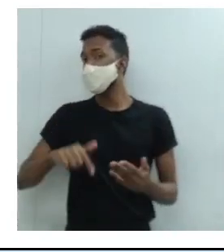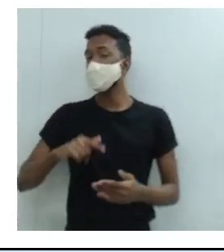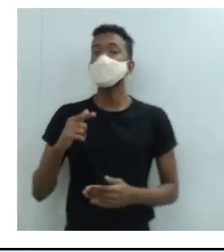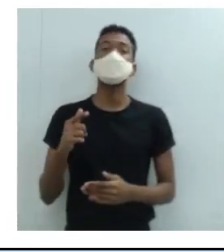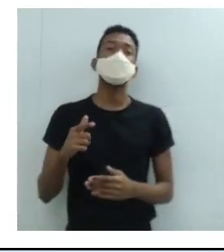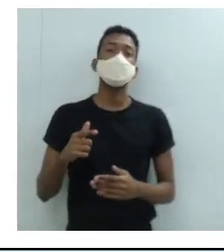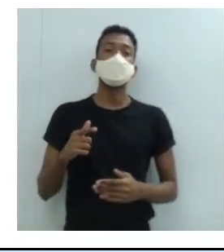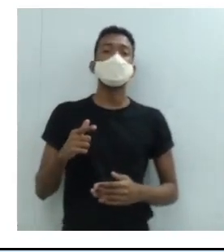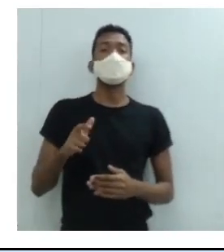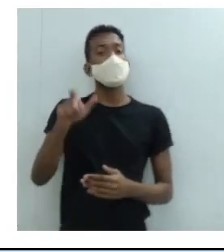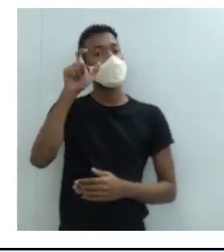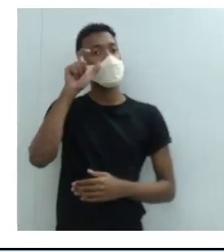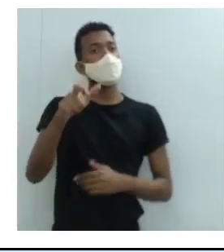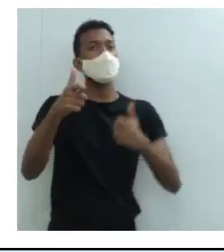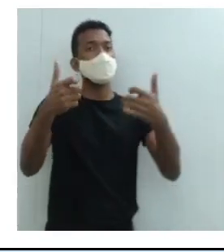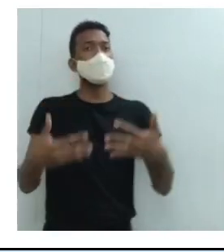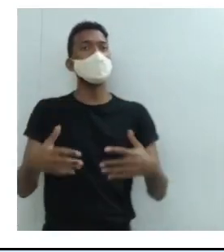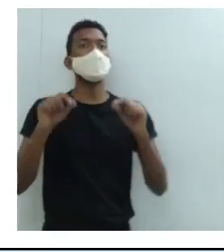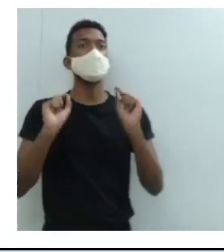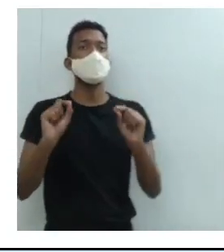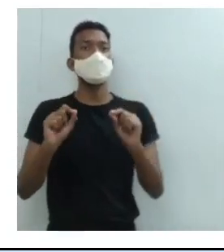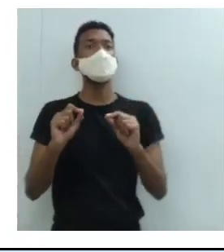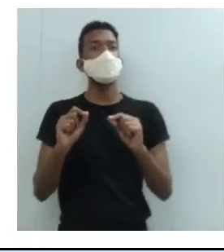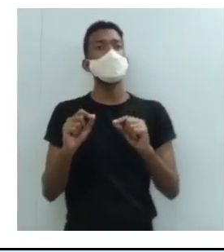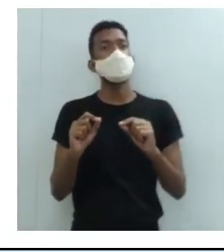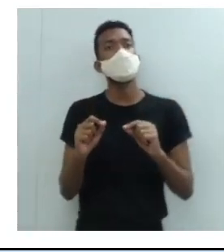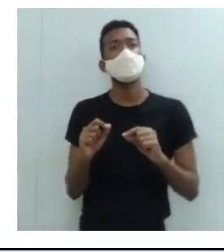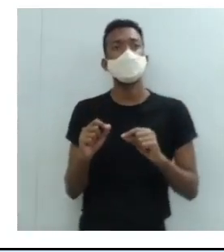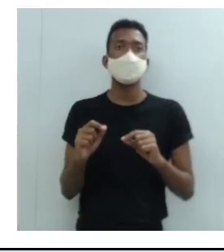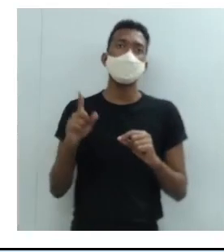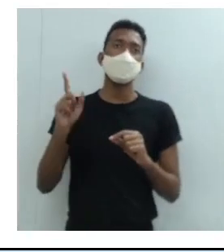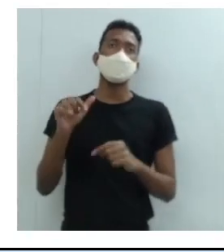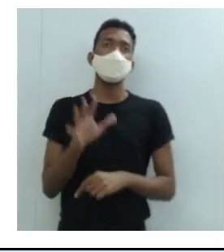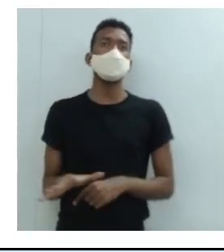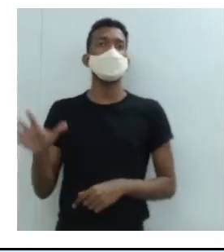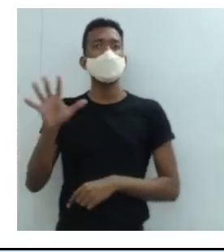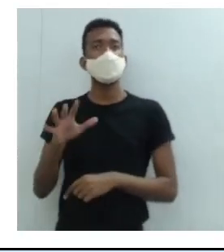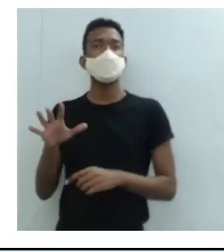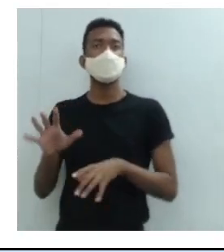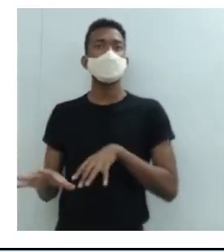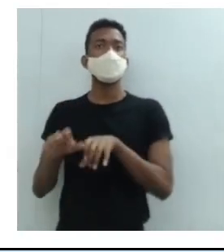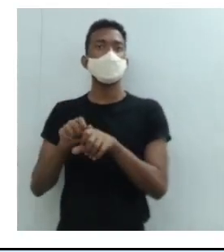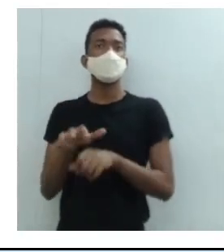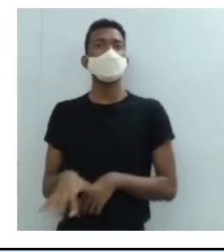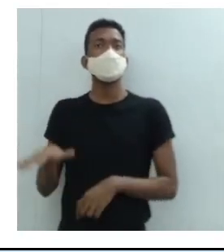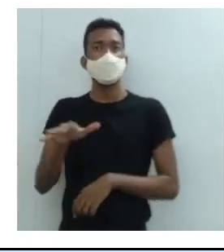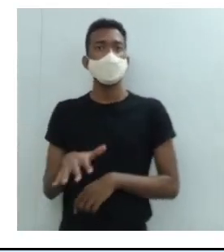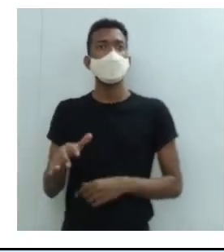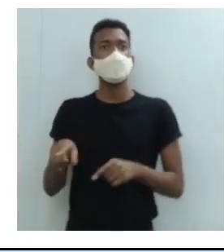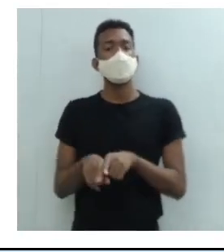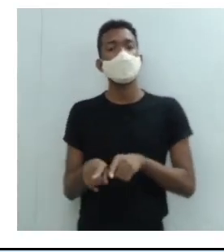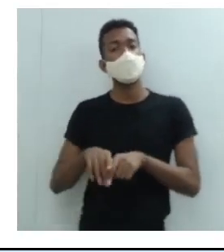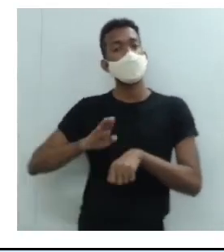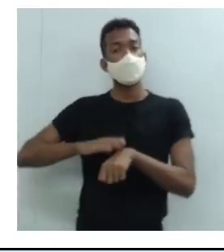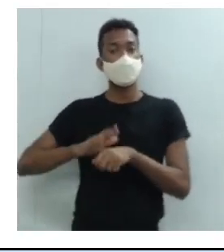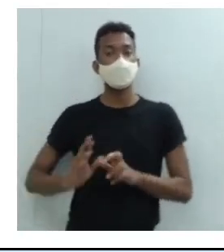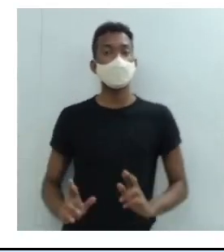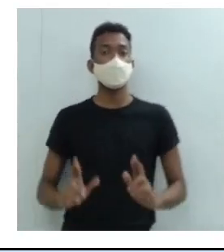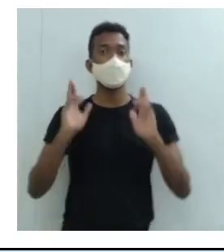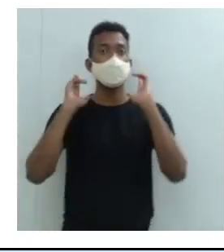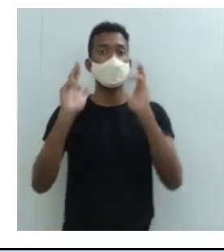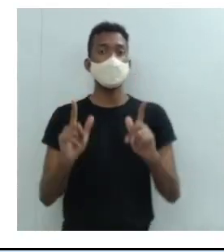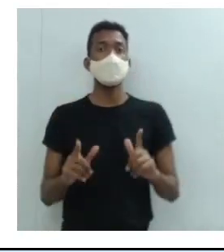que os estados da Europa Ocidental formaram-se em momentos distintos e